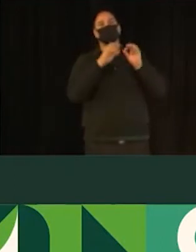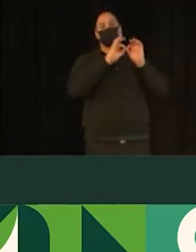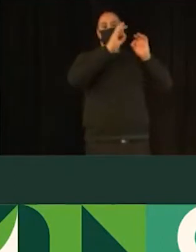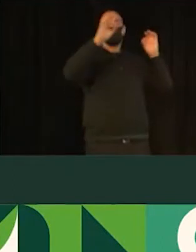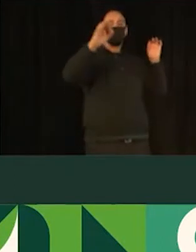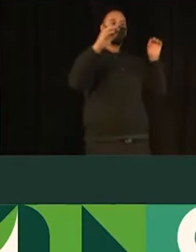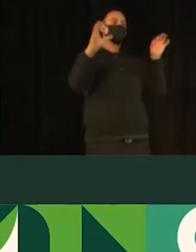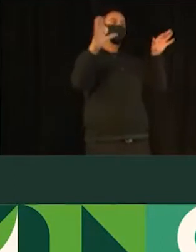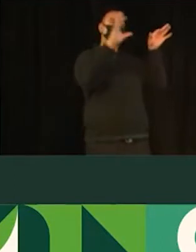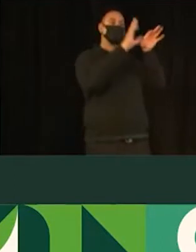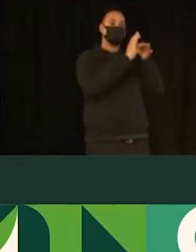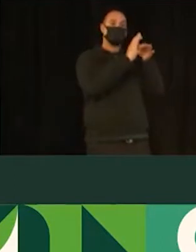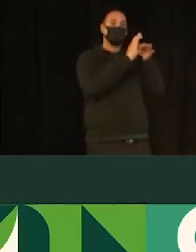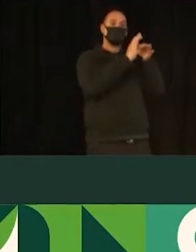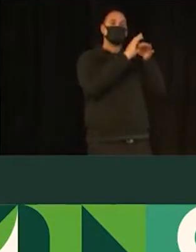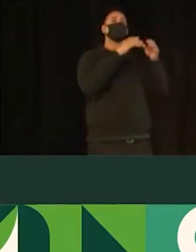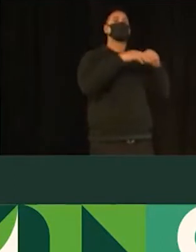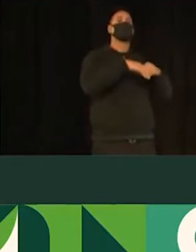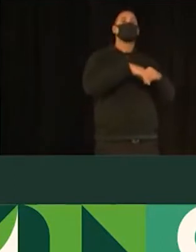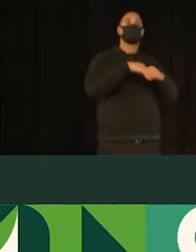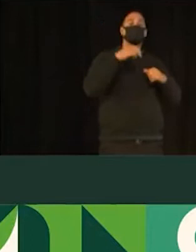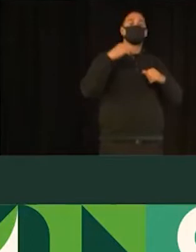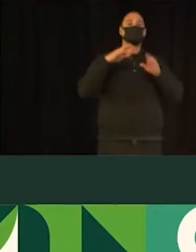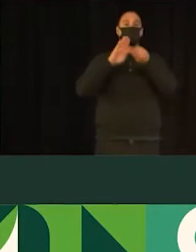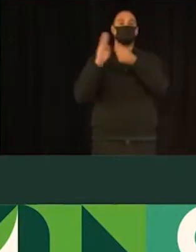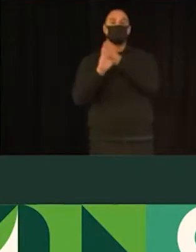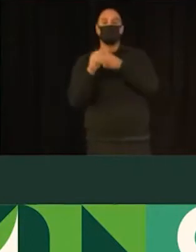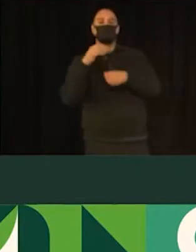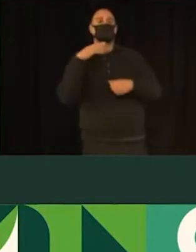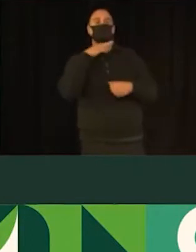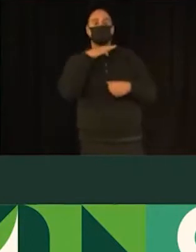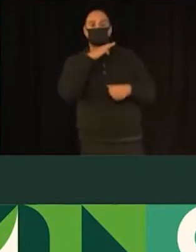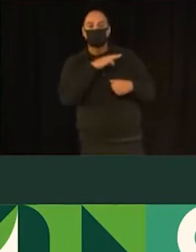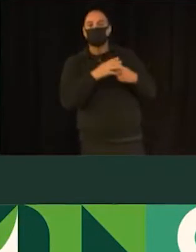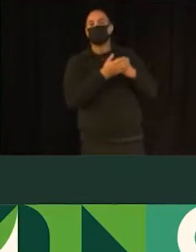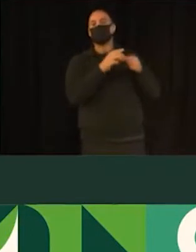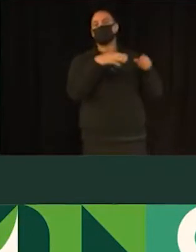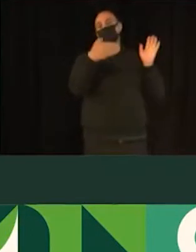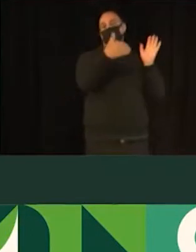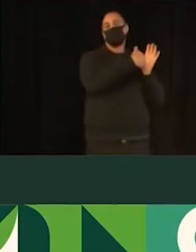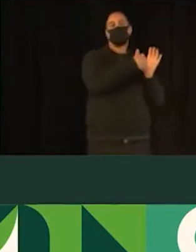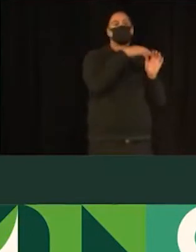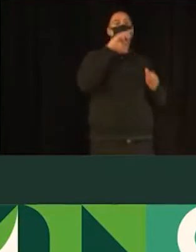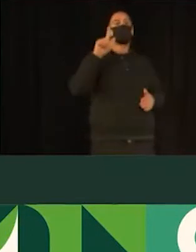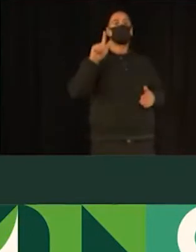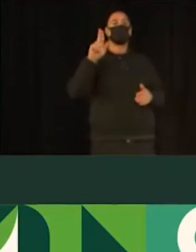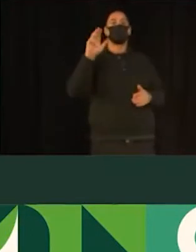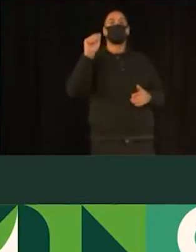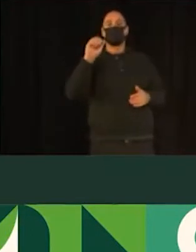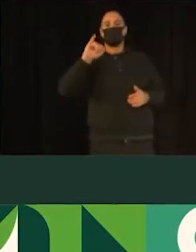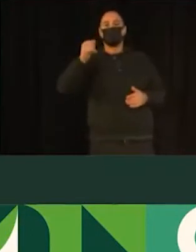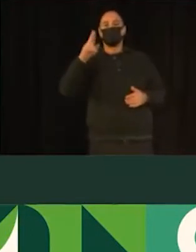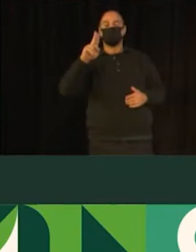Depois, em 2001, 2002, dois estudos, né, uma linha circular no campus da Ubra e uma